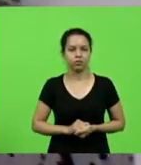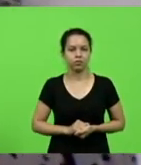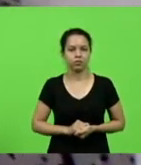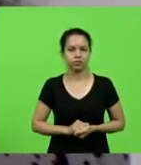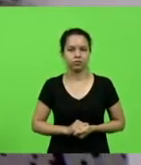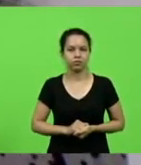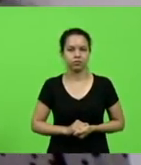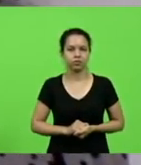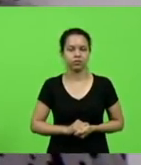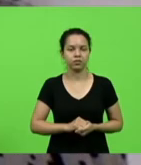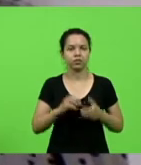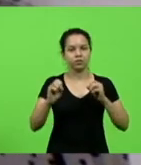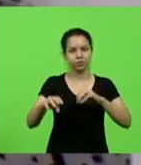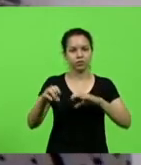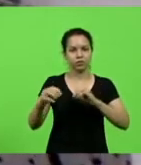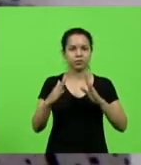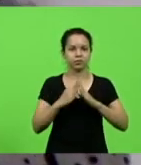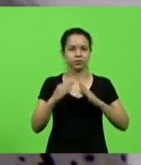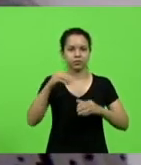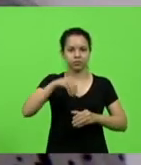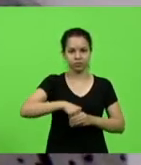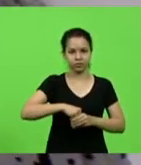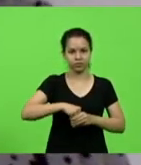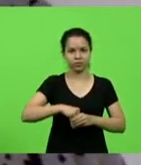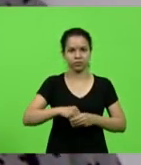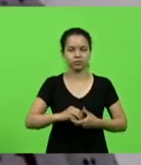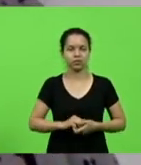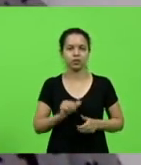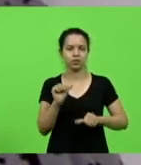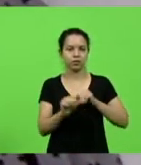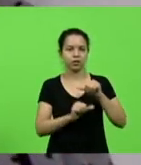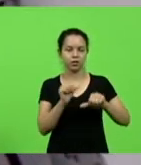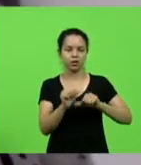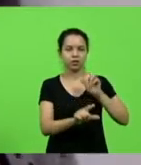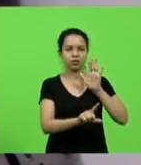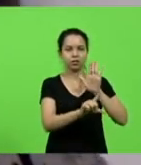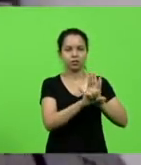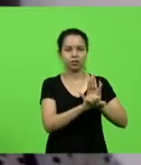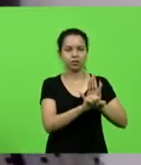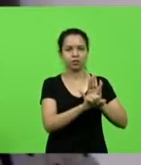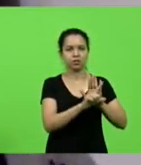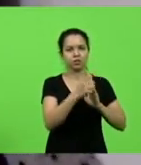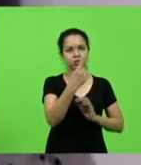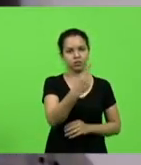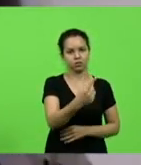da educação domiciliar, que altera a lei